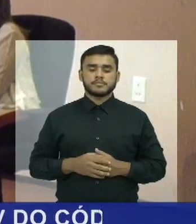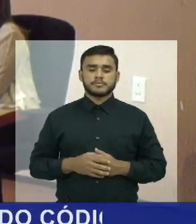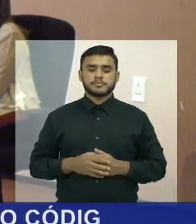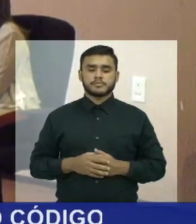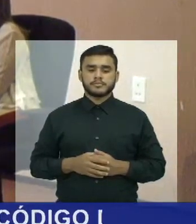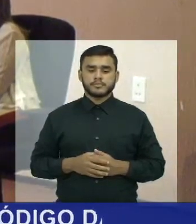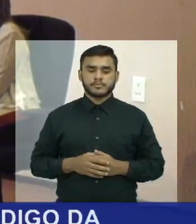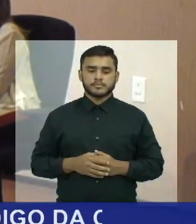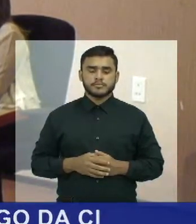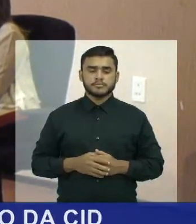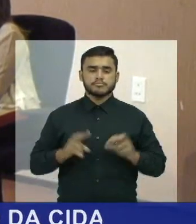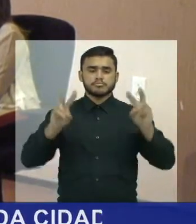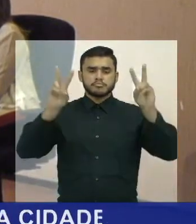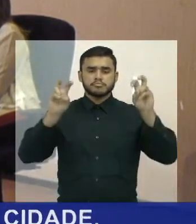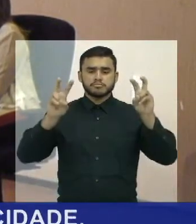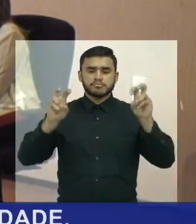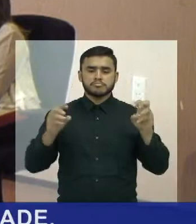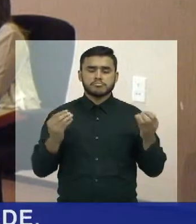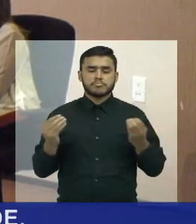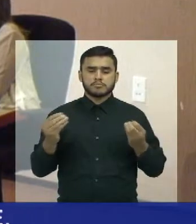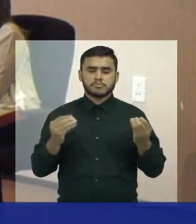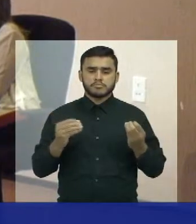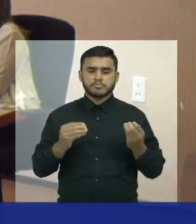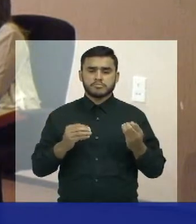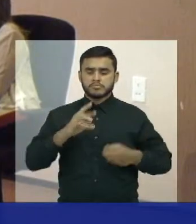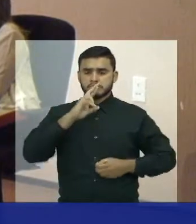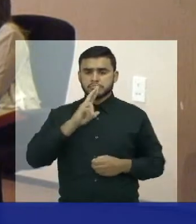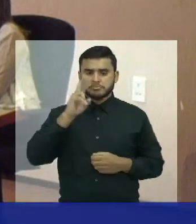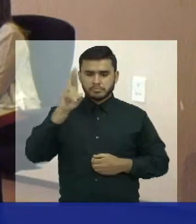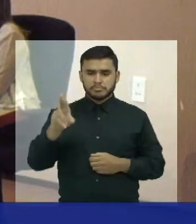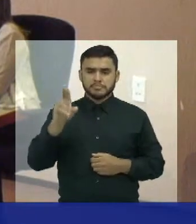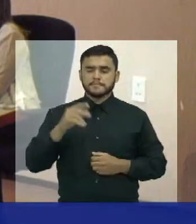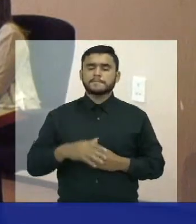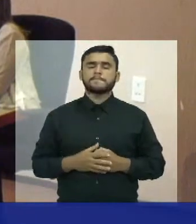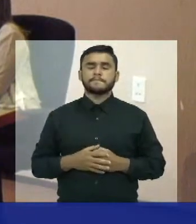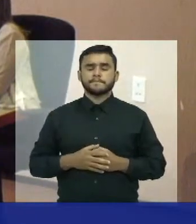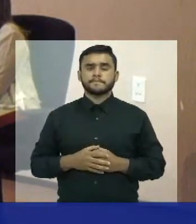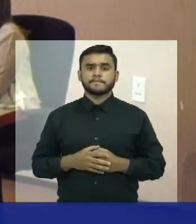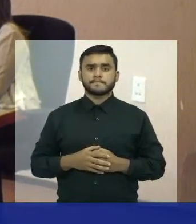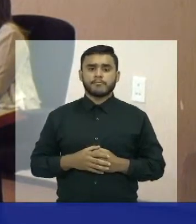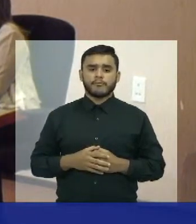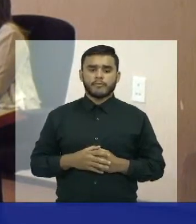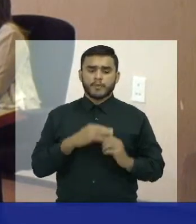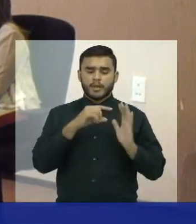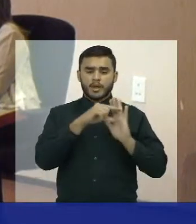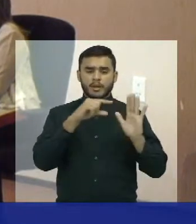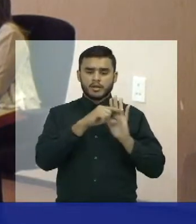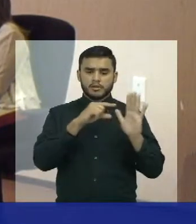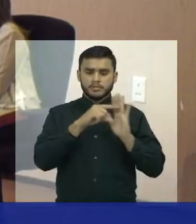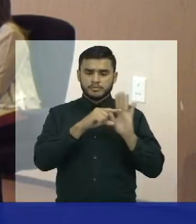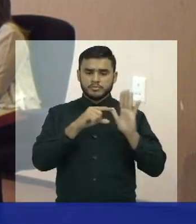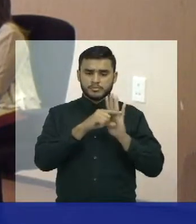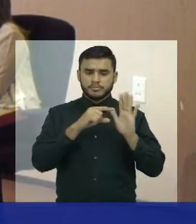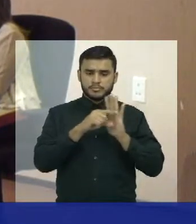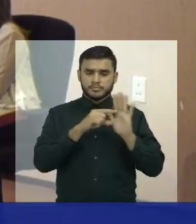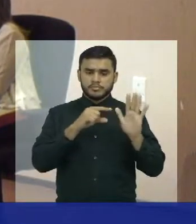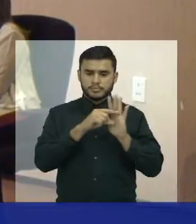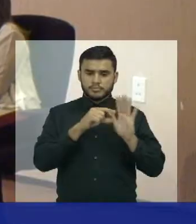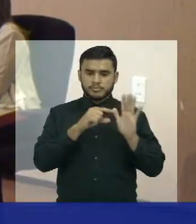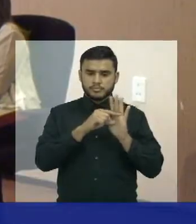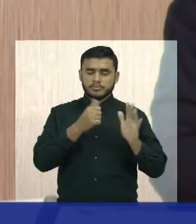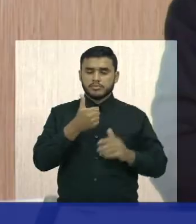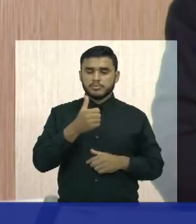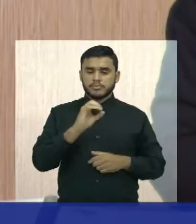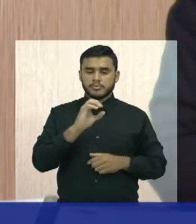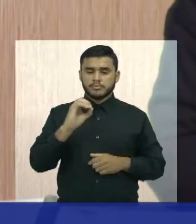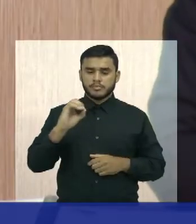democrática, e eu vou agrupar aqui as respostas. A primeira delas, já em relação ao artigo 1000, que tanto